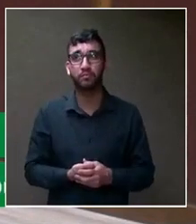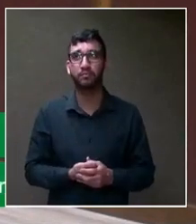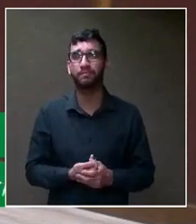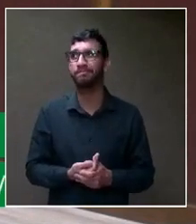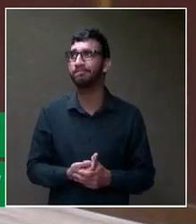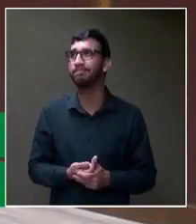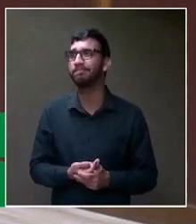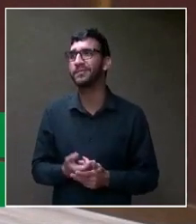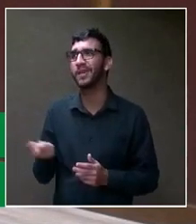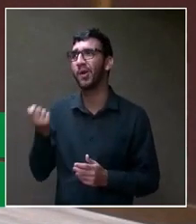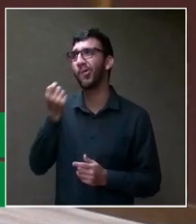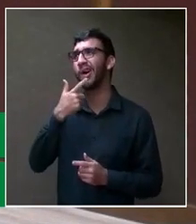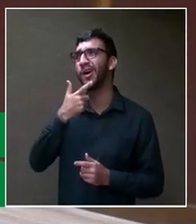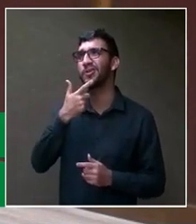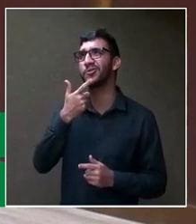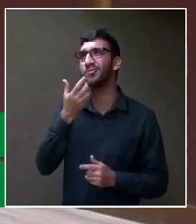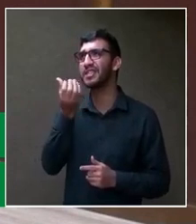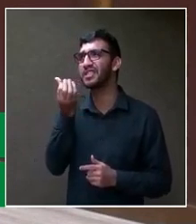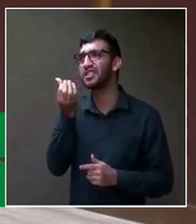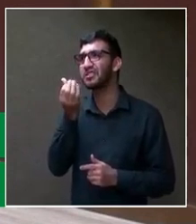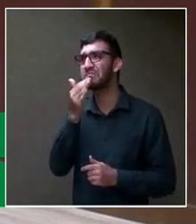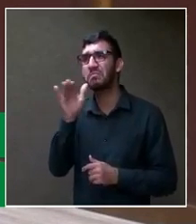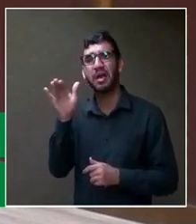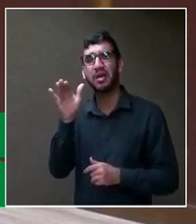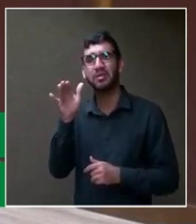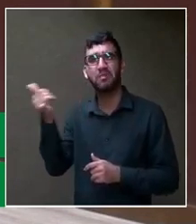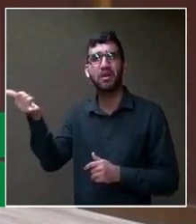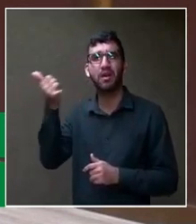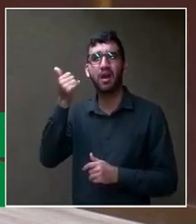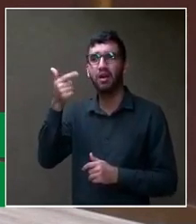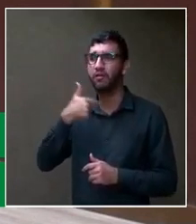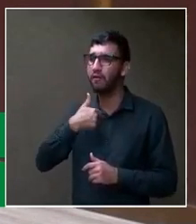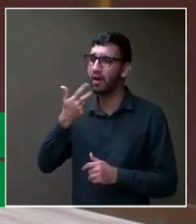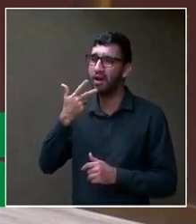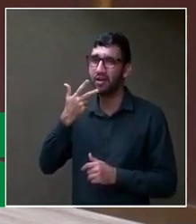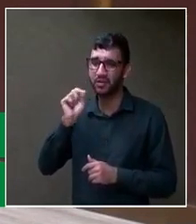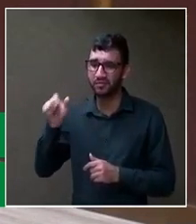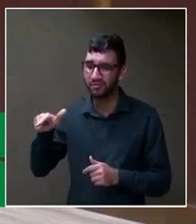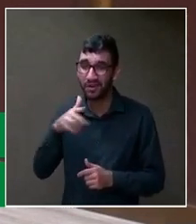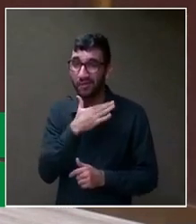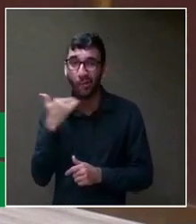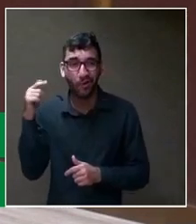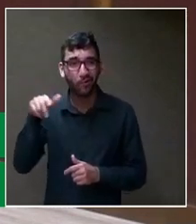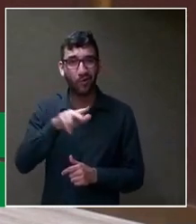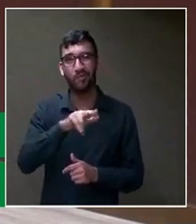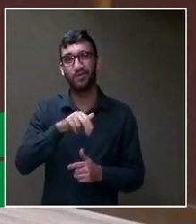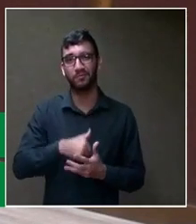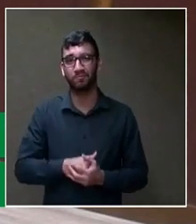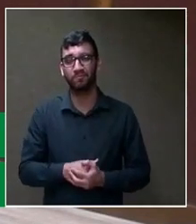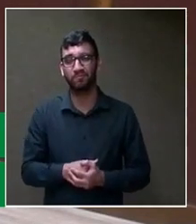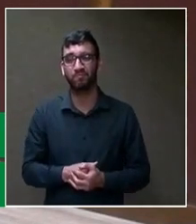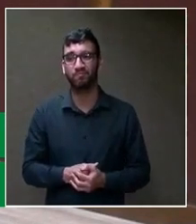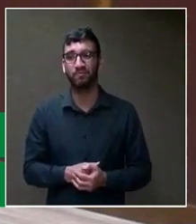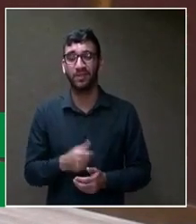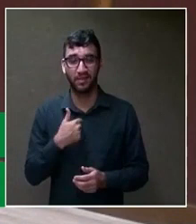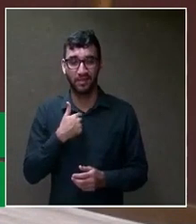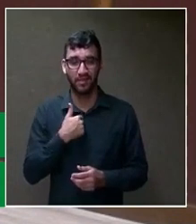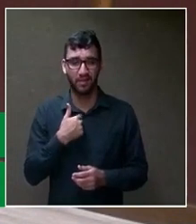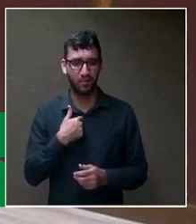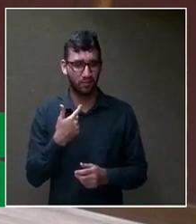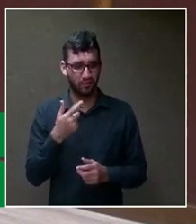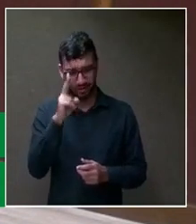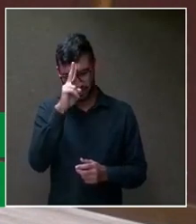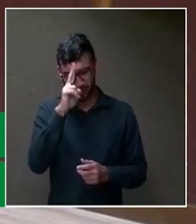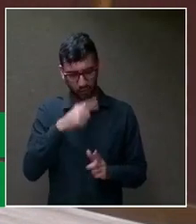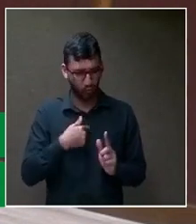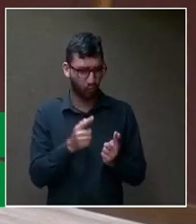Eu acho que foi umas 6h30, se eu não me engano, que me ligaram falando o que tinha acontecido. Certo. Eu estava em um